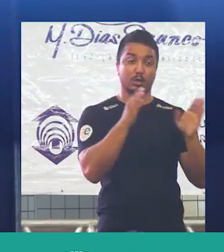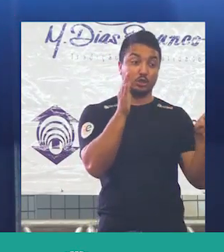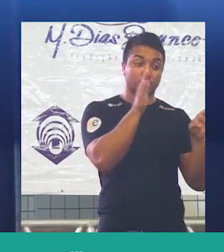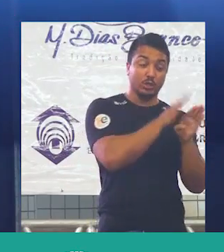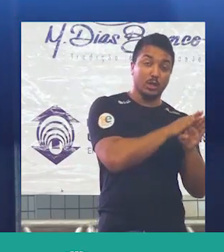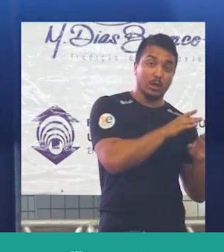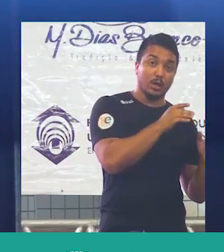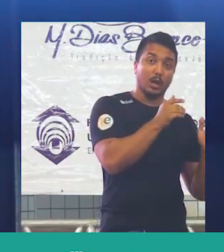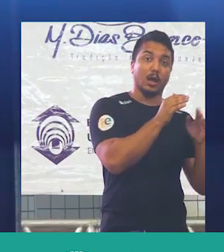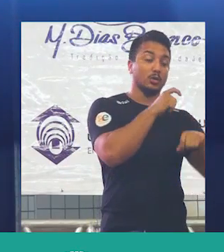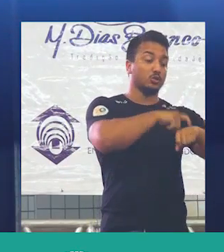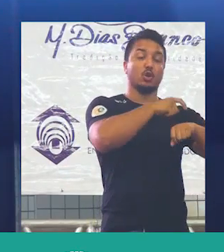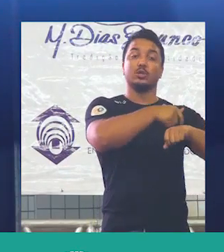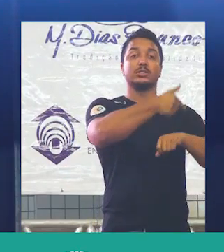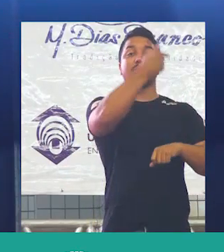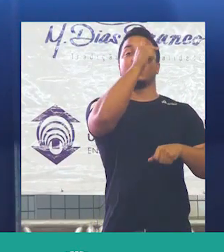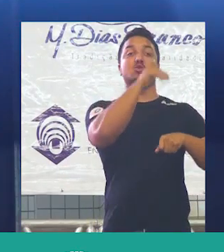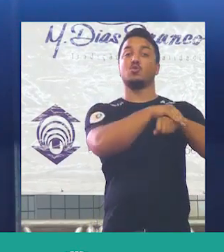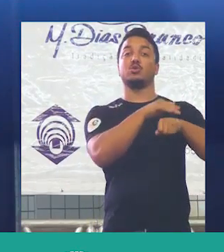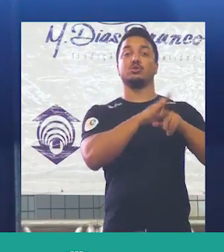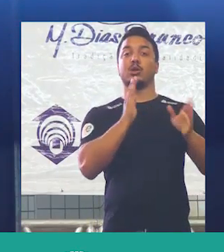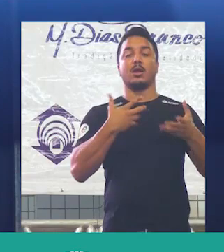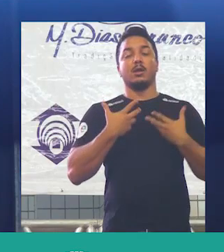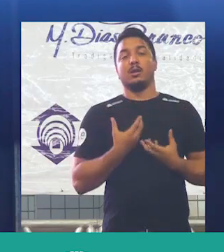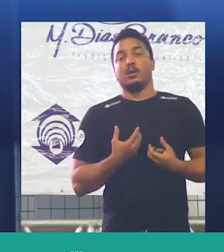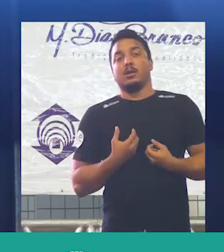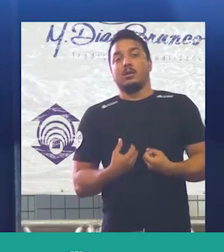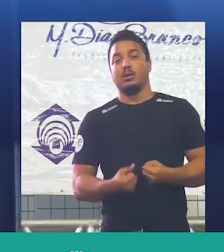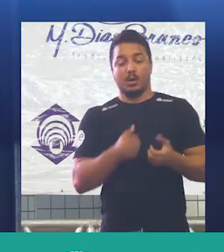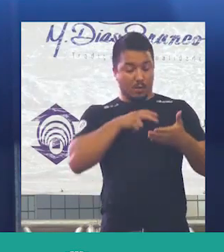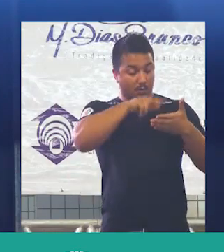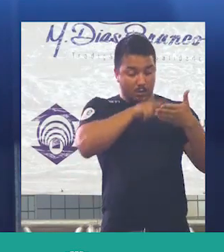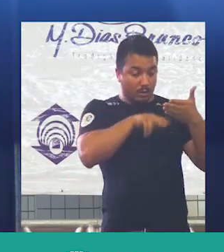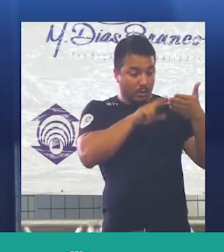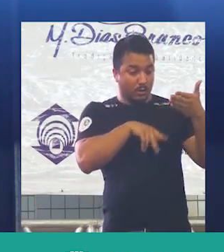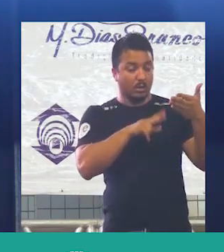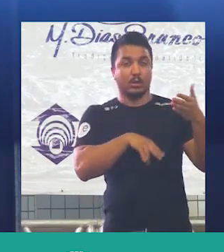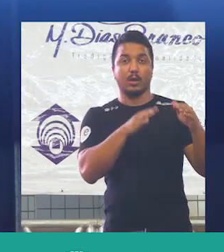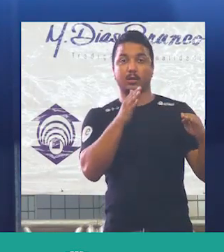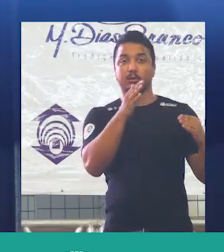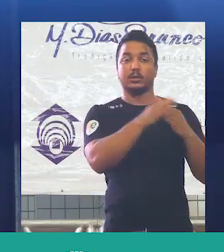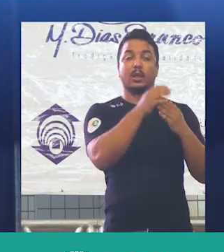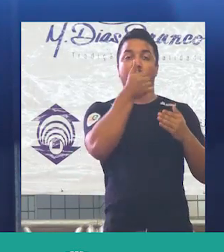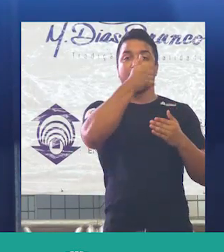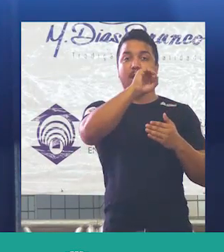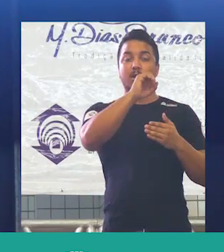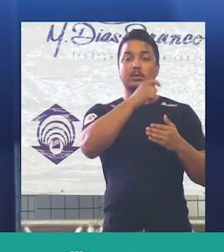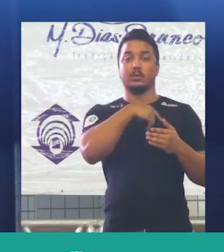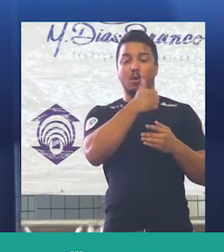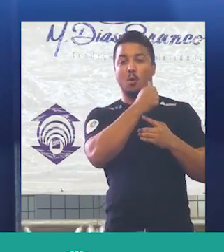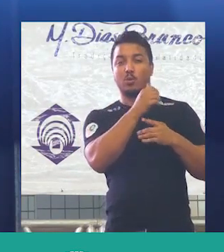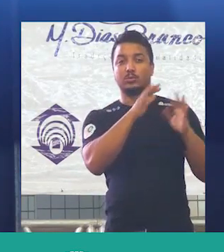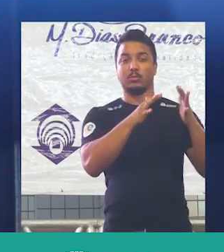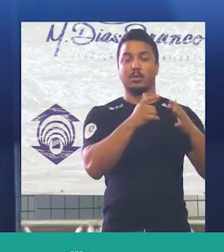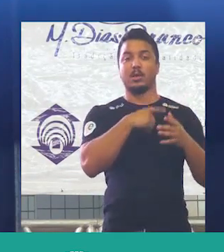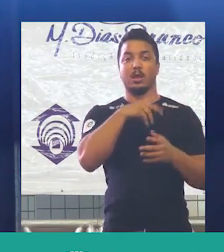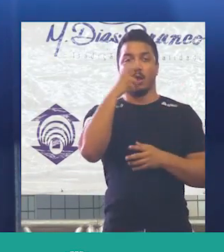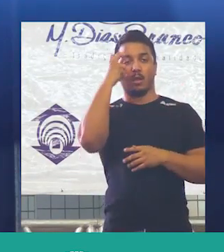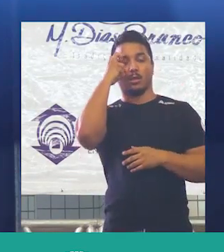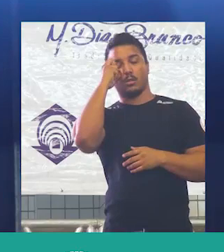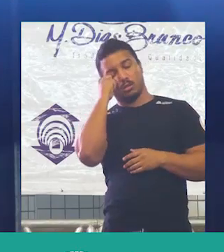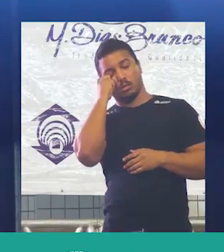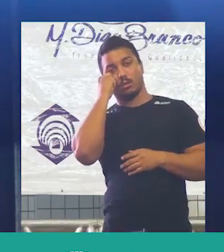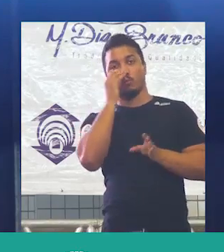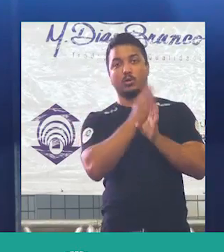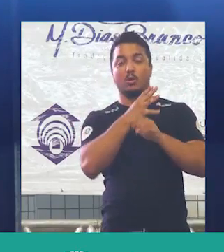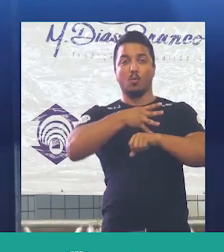chego em casa já é 7 horas da noite, eu estou tão cansado, eu ainda vou dar uma estudadinha, estudo até às 10, até às 11, aí eu desmaio,